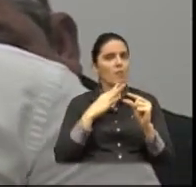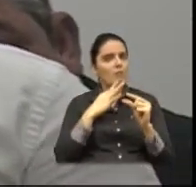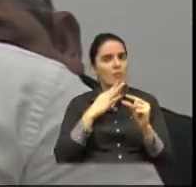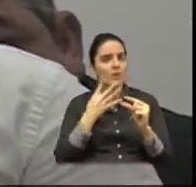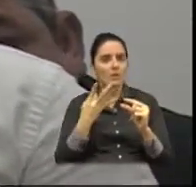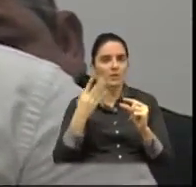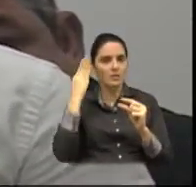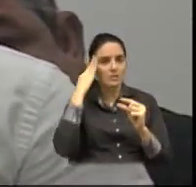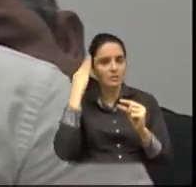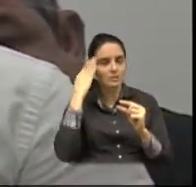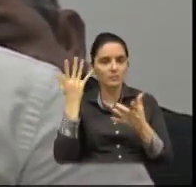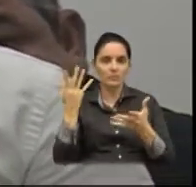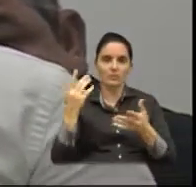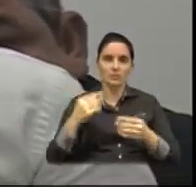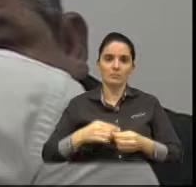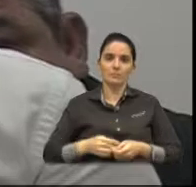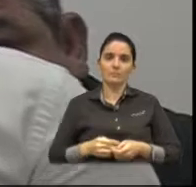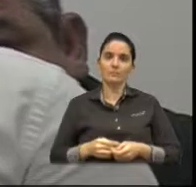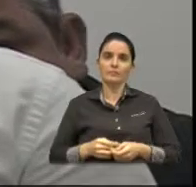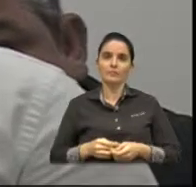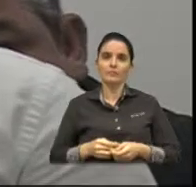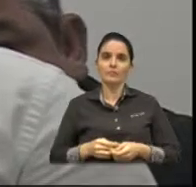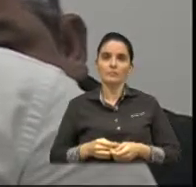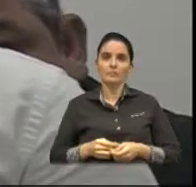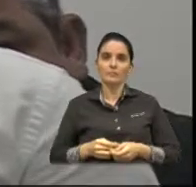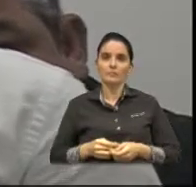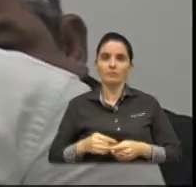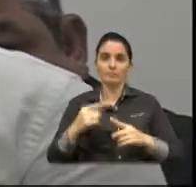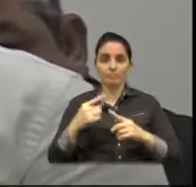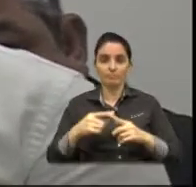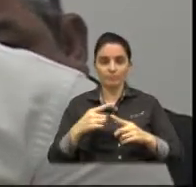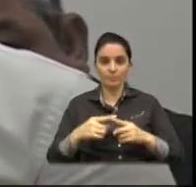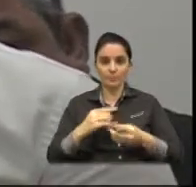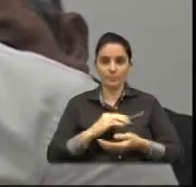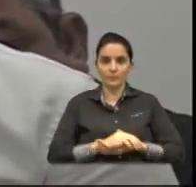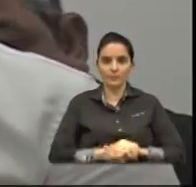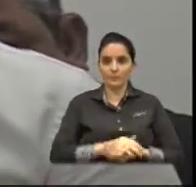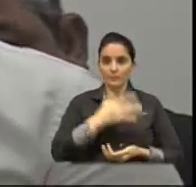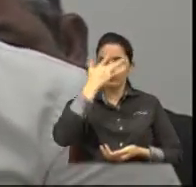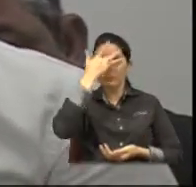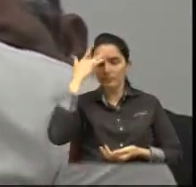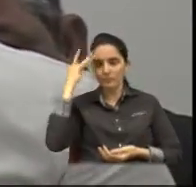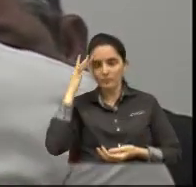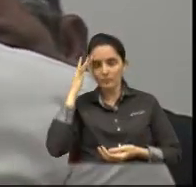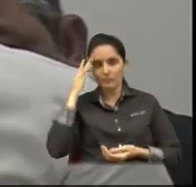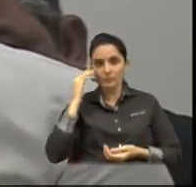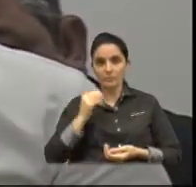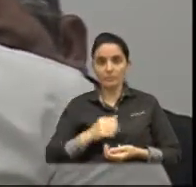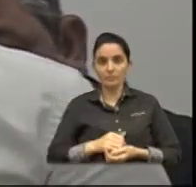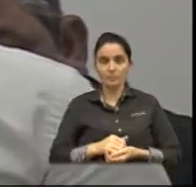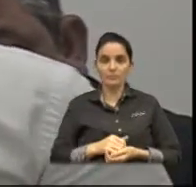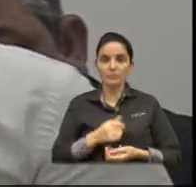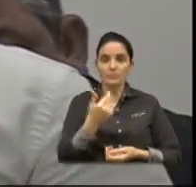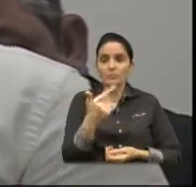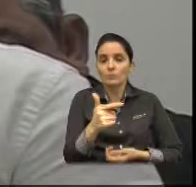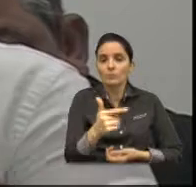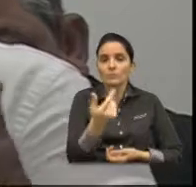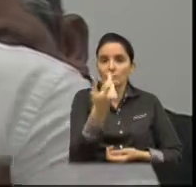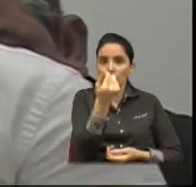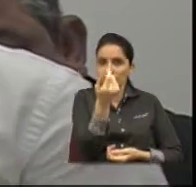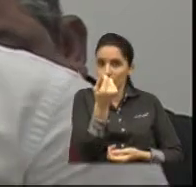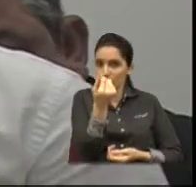está com a guarda responsável desses animais. E falta recurso.